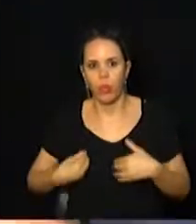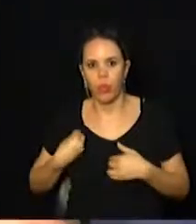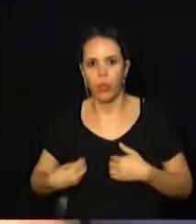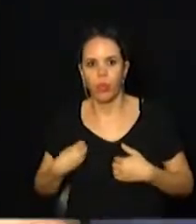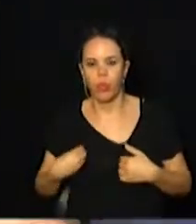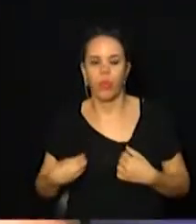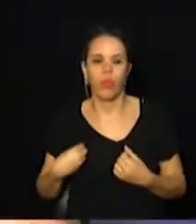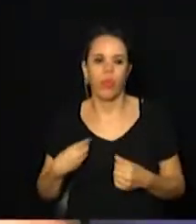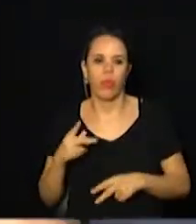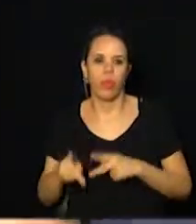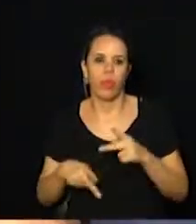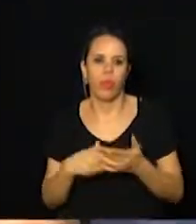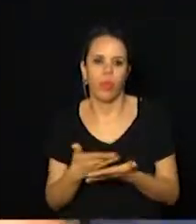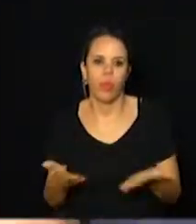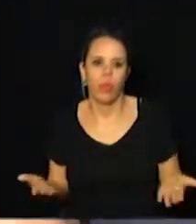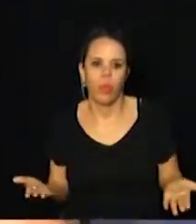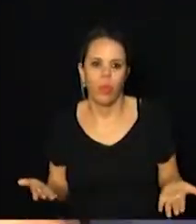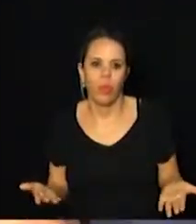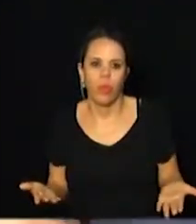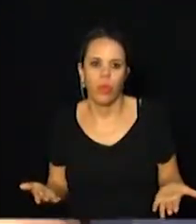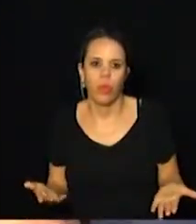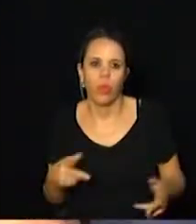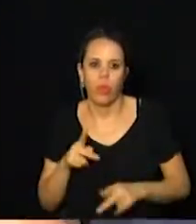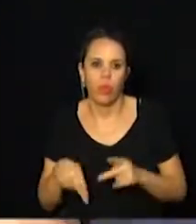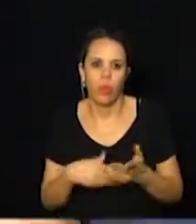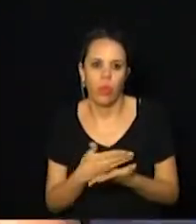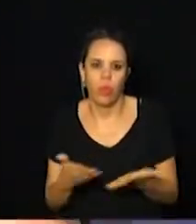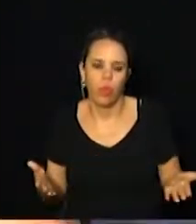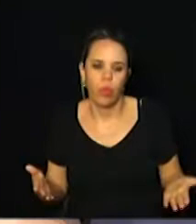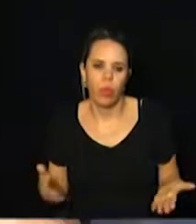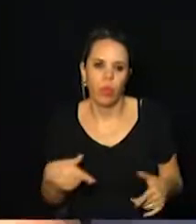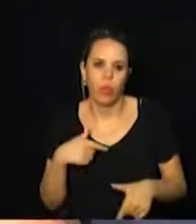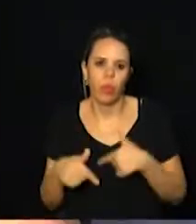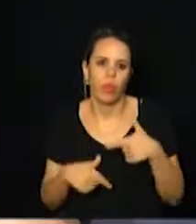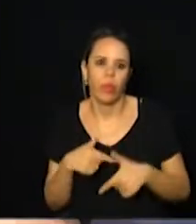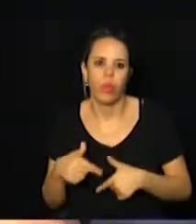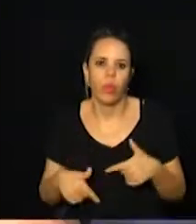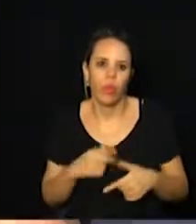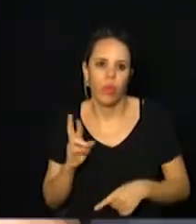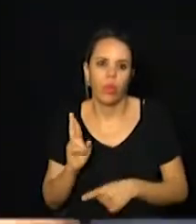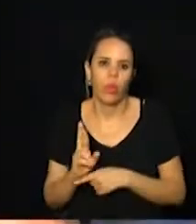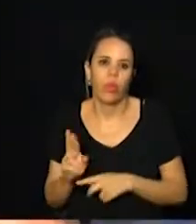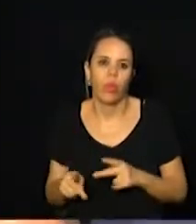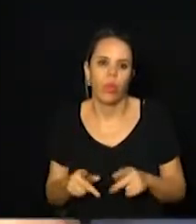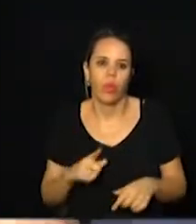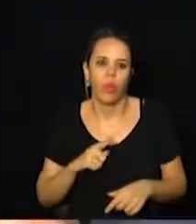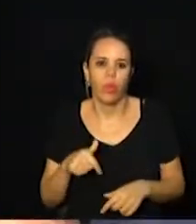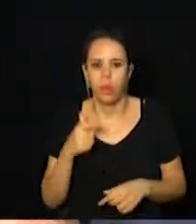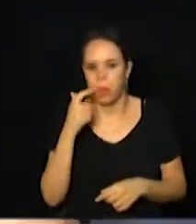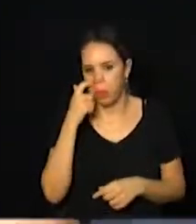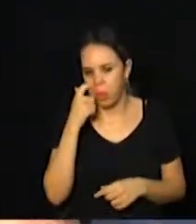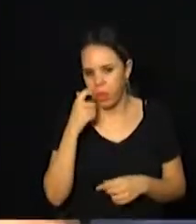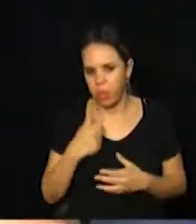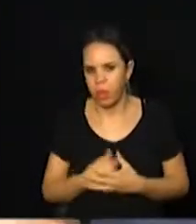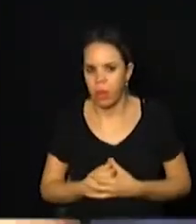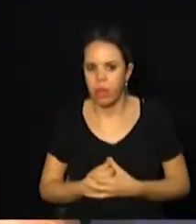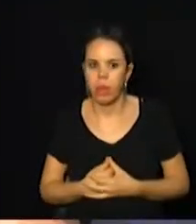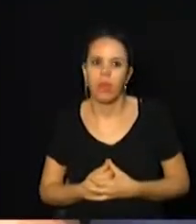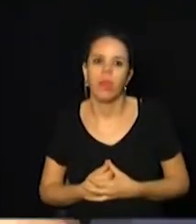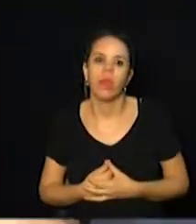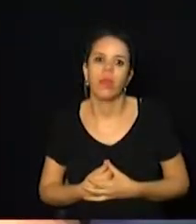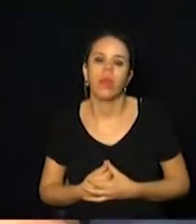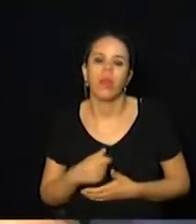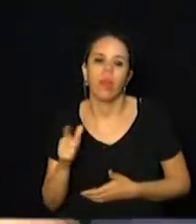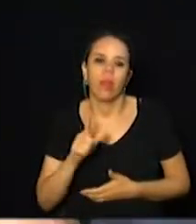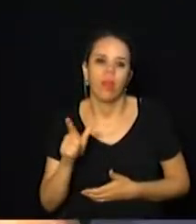pelo nosso povo pela nossa jeito pelo nosso trabalho pelo representado que temos Maria